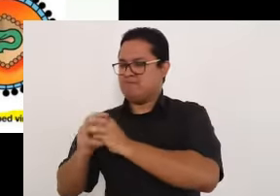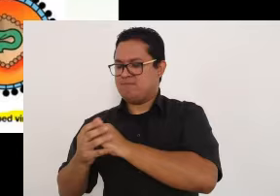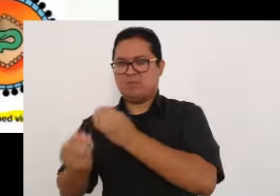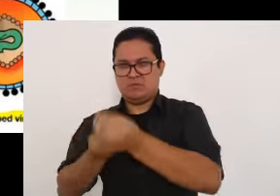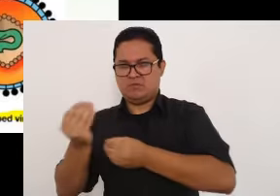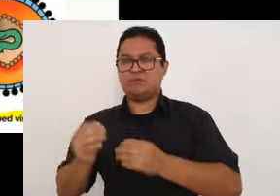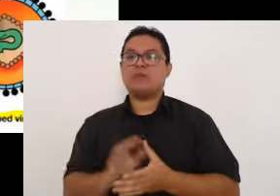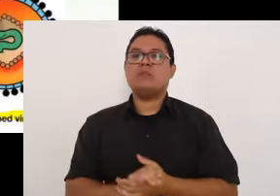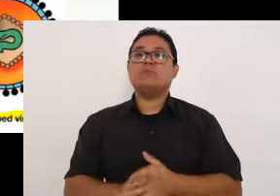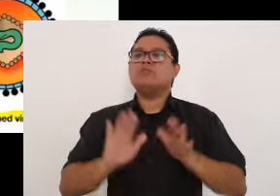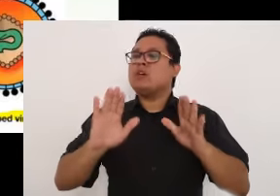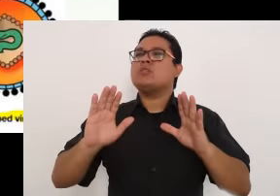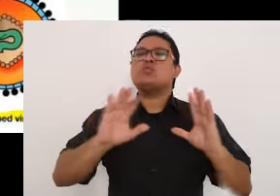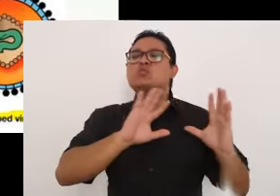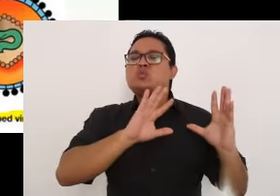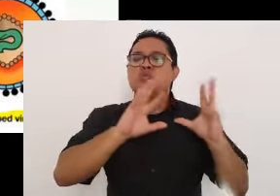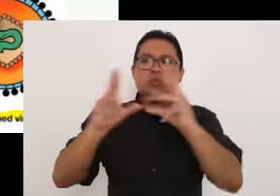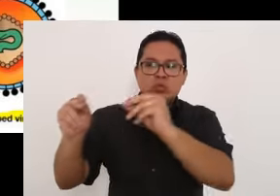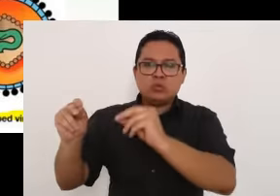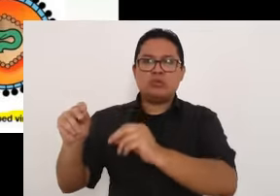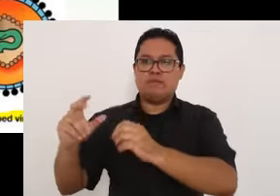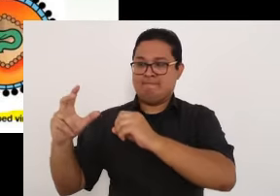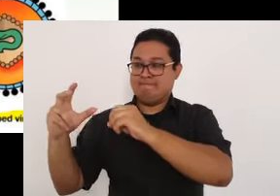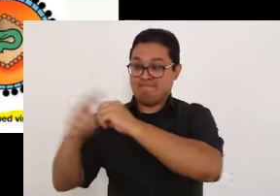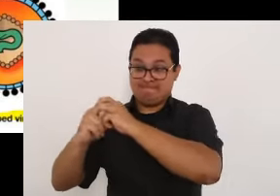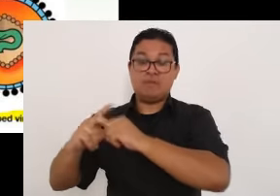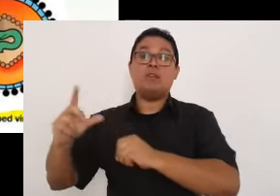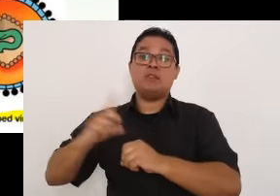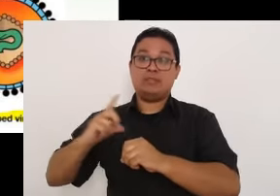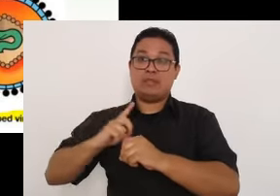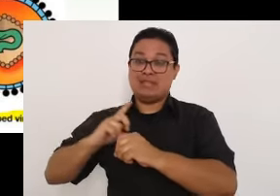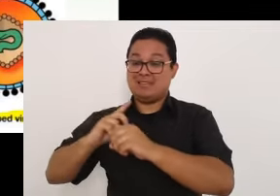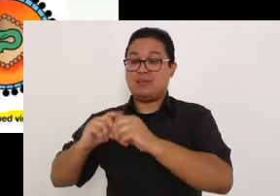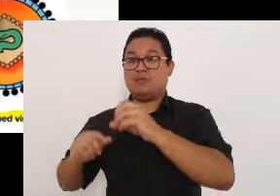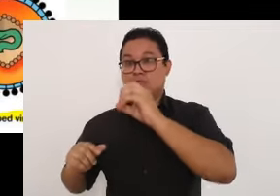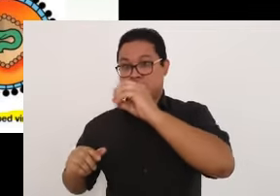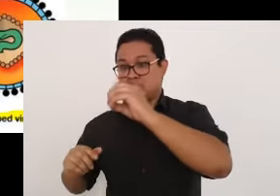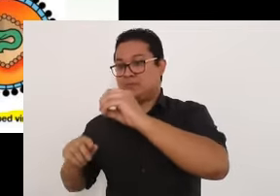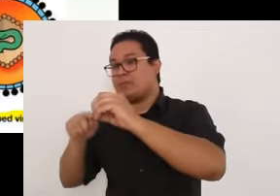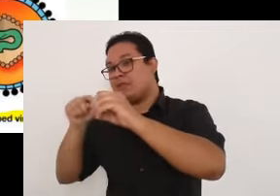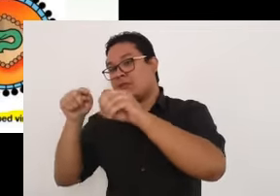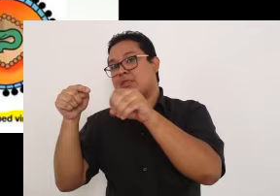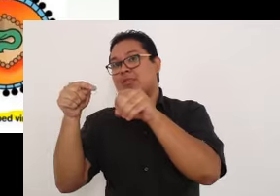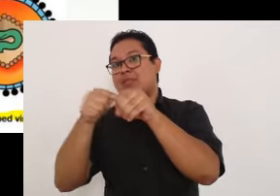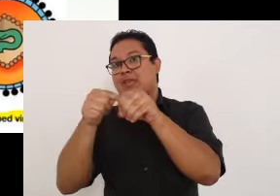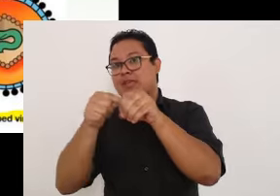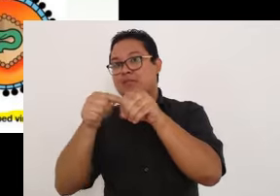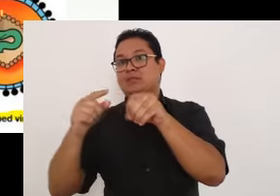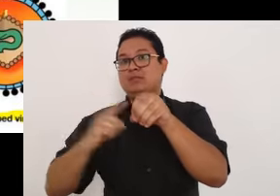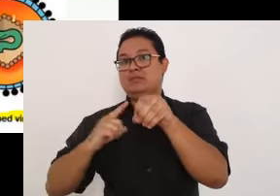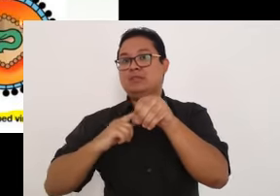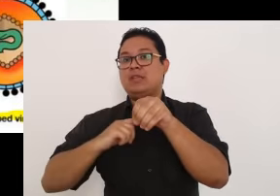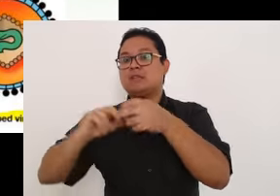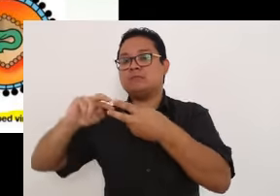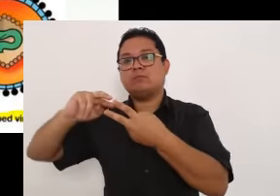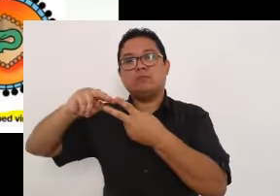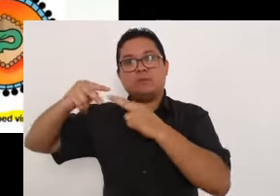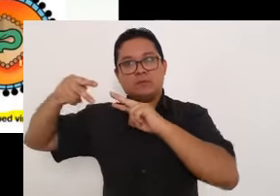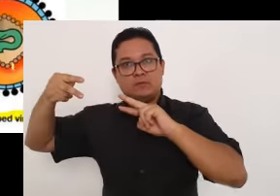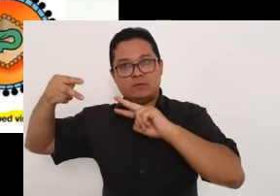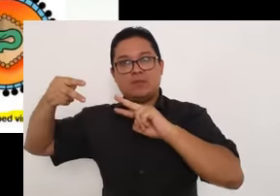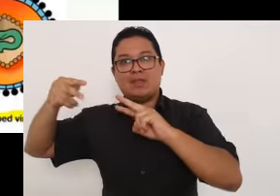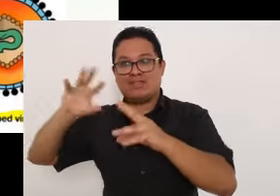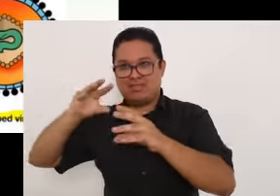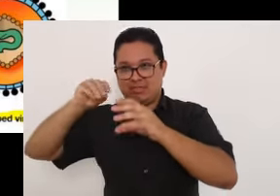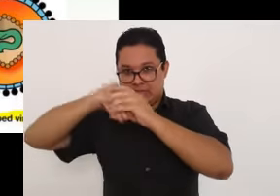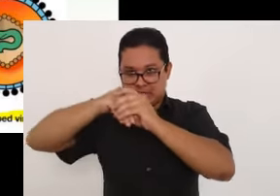viral e o material genético lá dentro. Tudo bem? Tá aqui o capsídeo